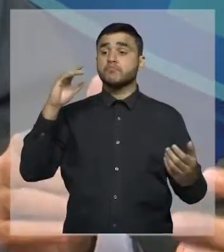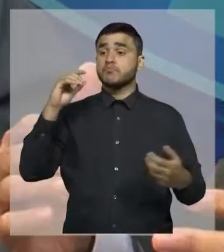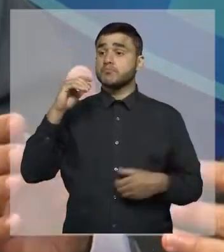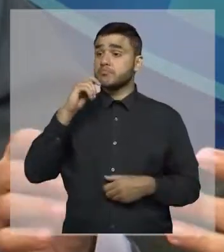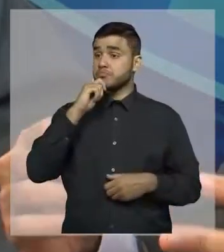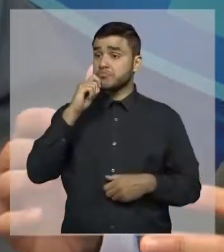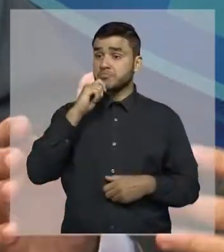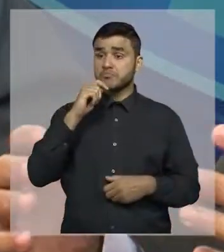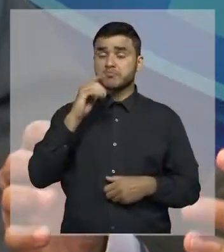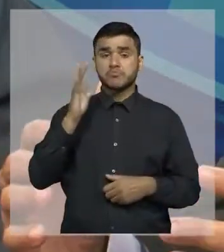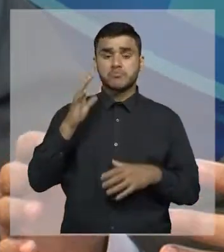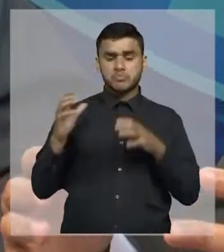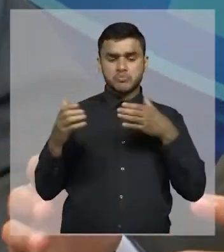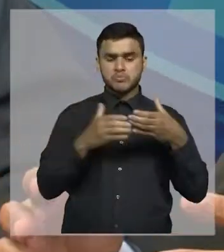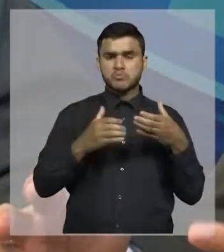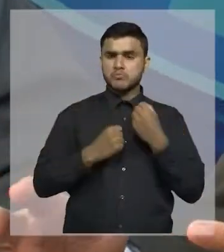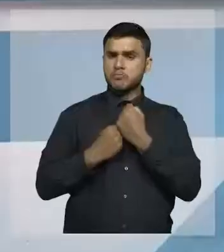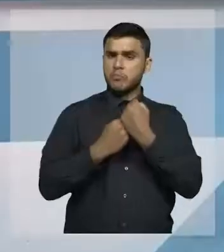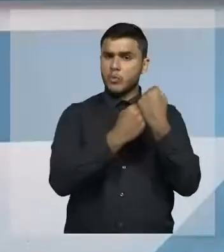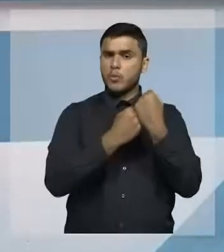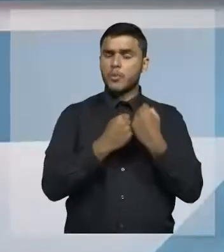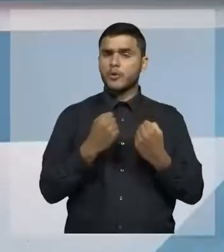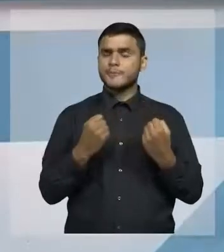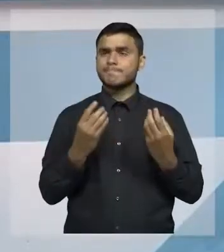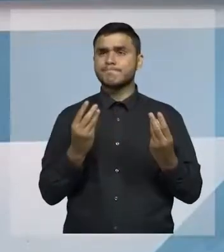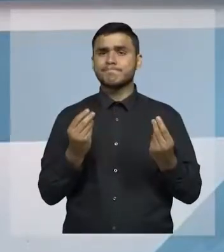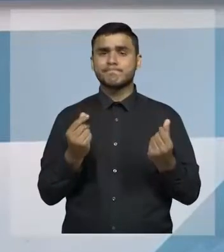como tendo uma bala de prata ou alguma coisa assim,